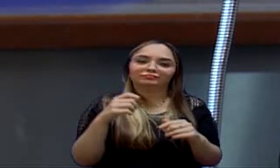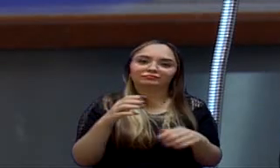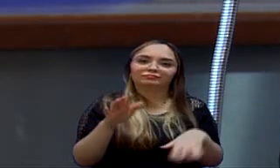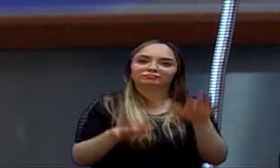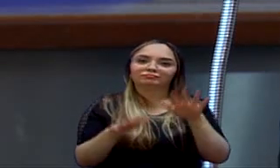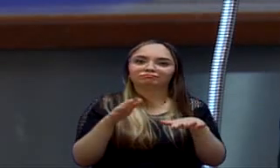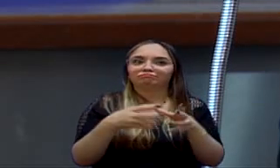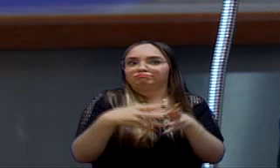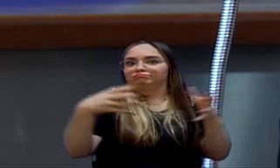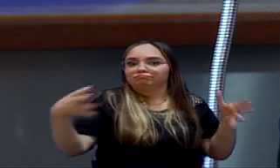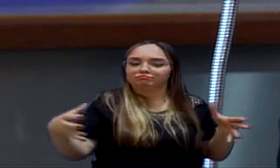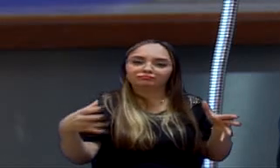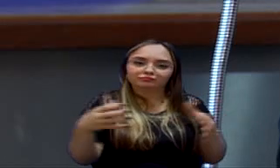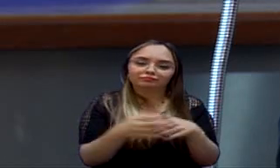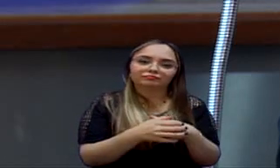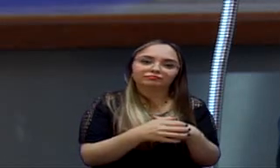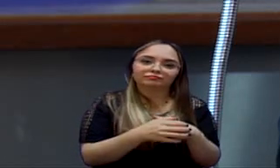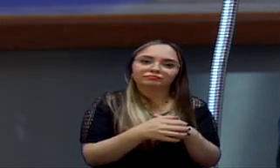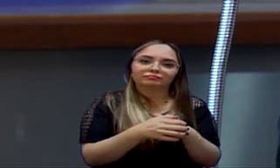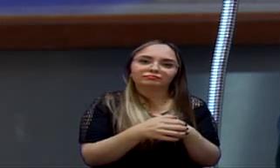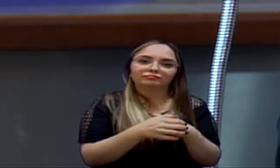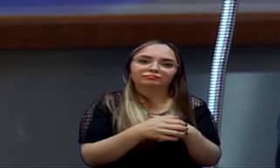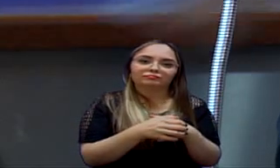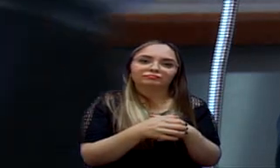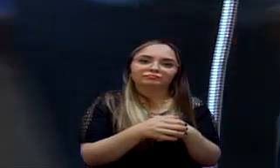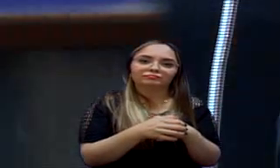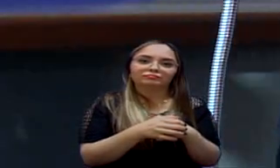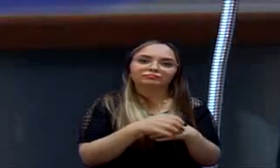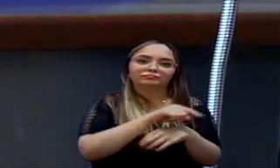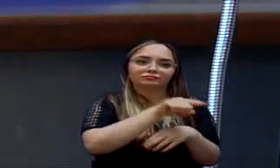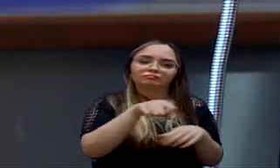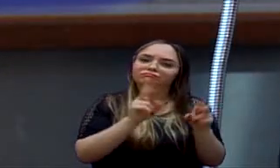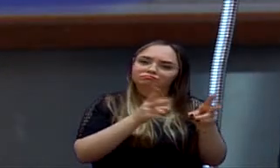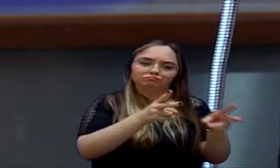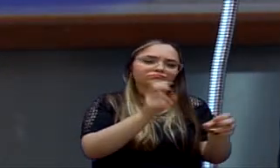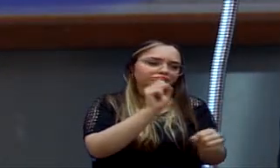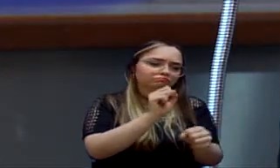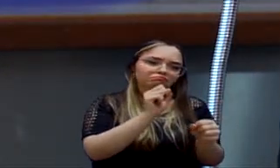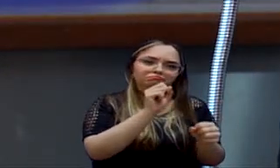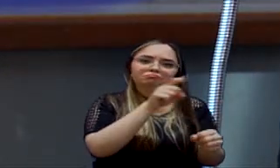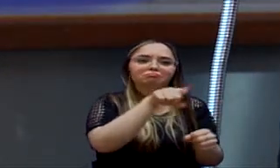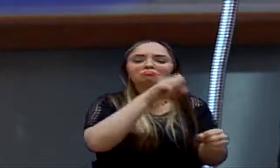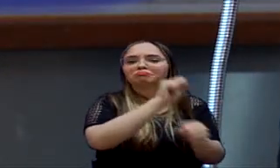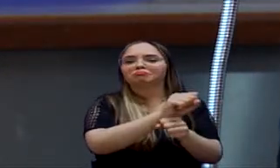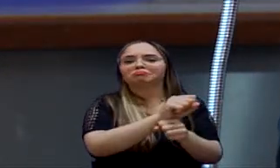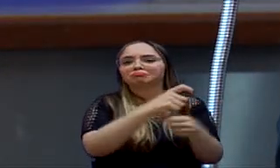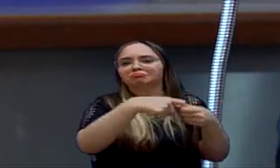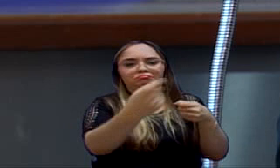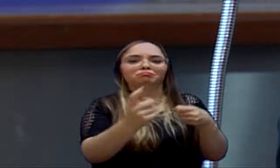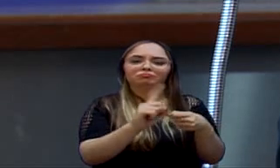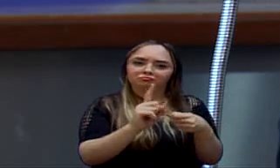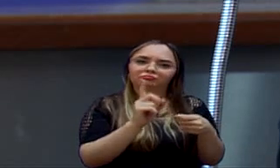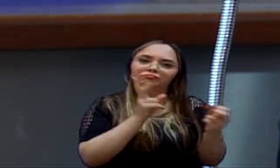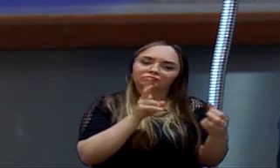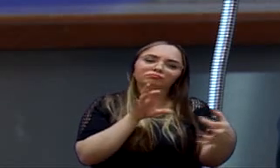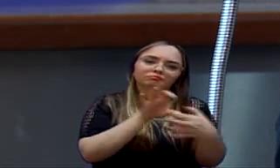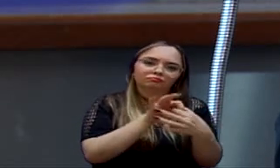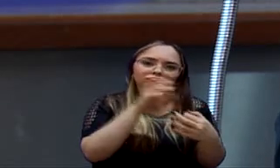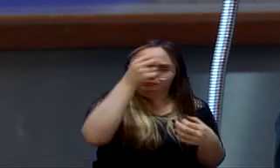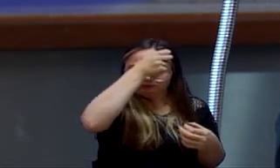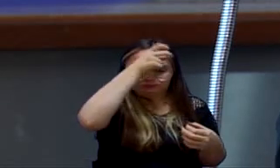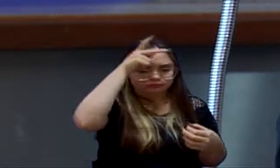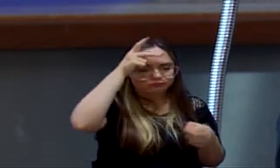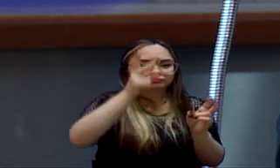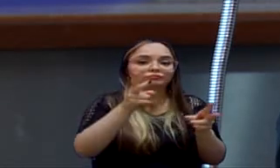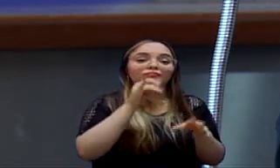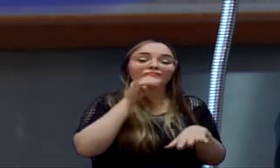capacidade de capital e corpo Clínico para conseguir atender eles continuarão lá disponíveis aos servidor essa especificação de ah mas esse